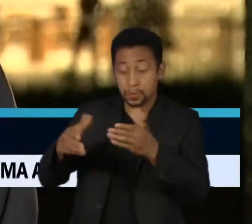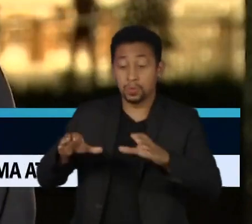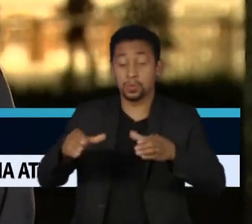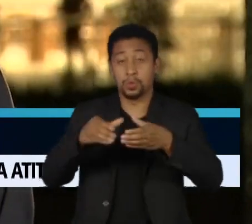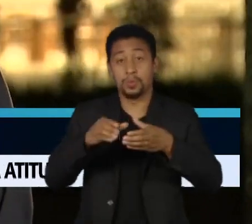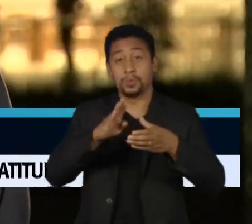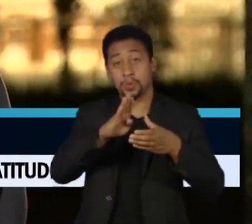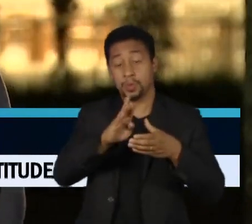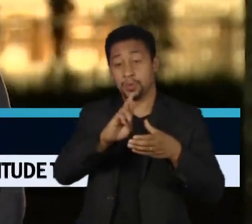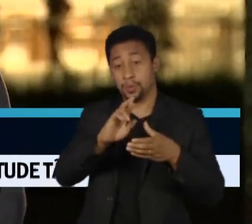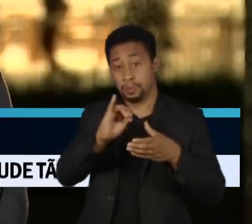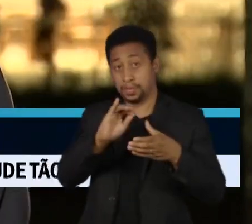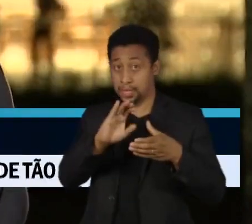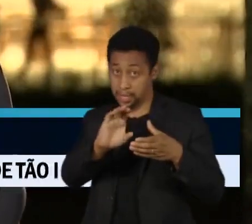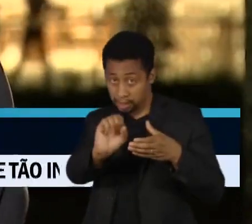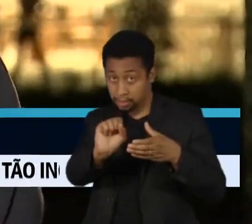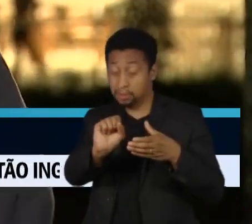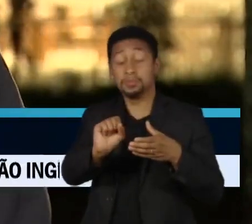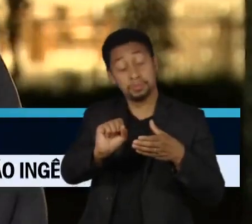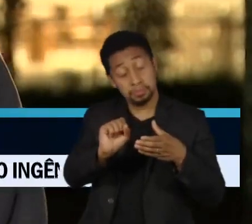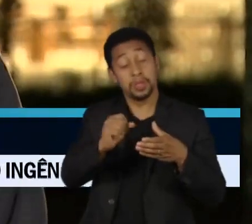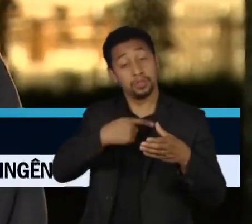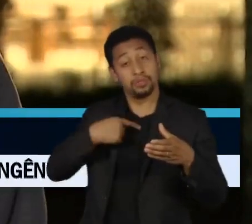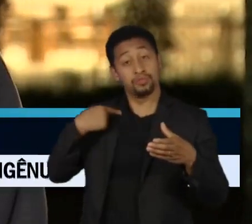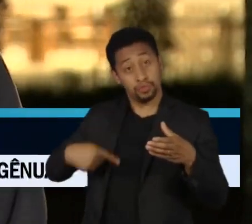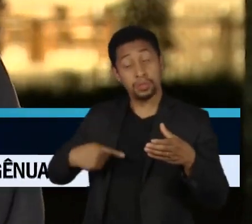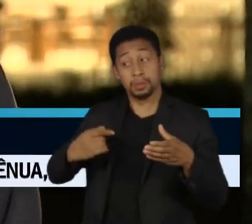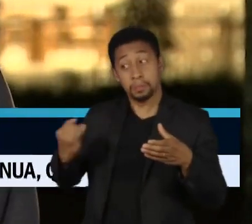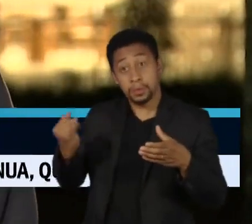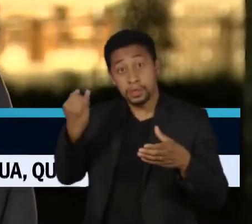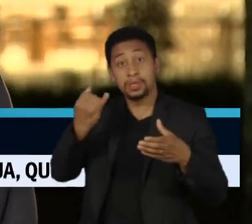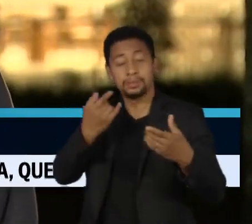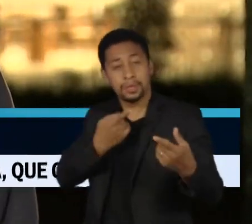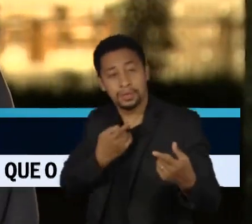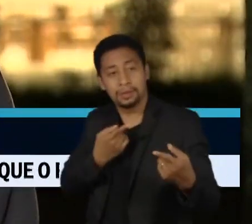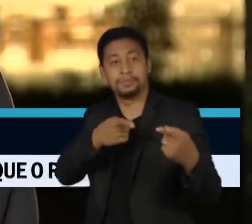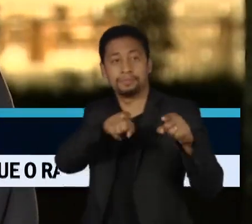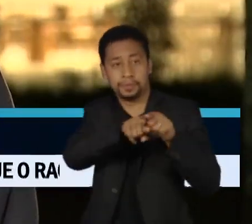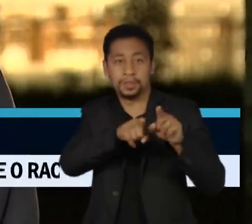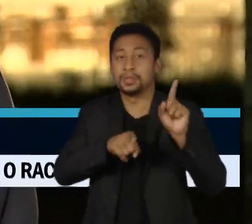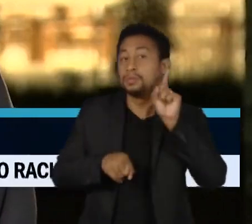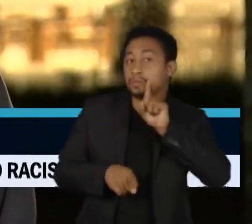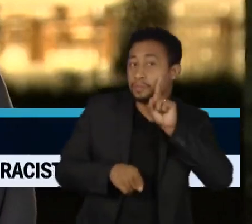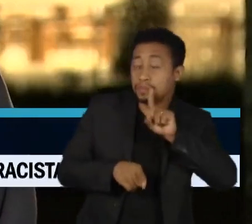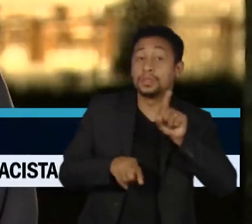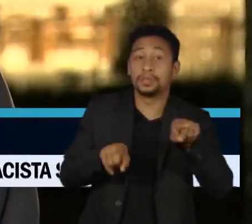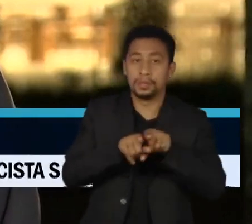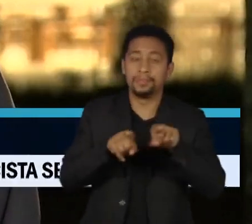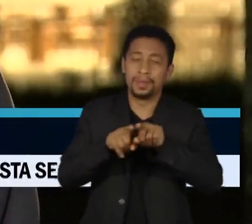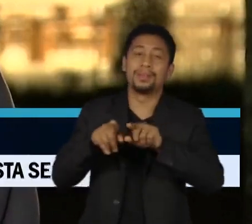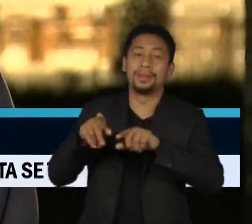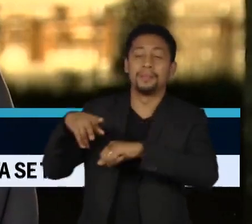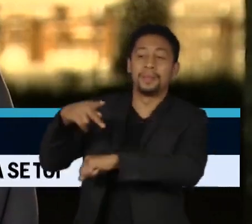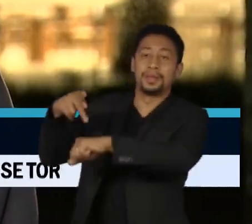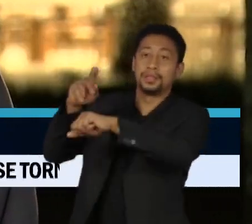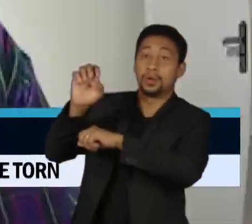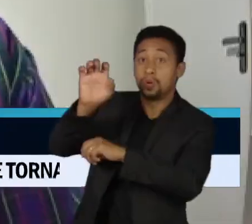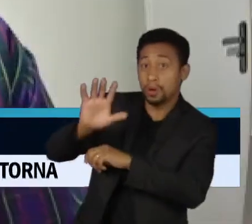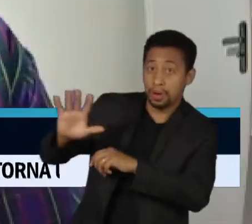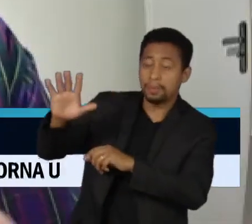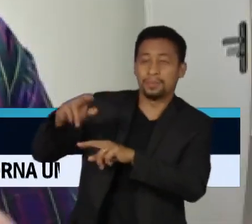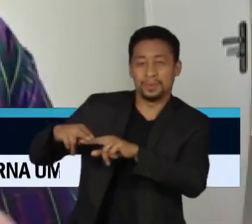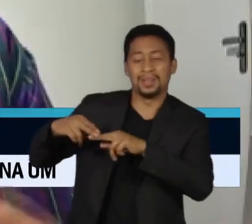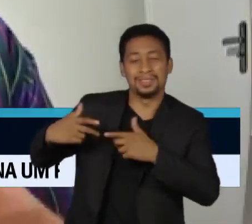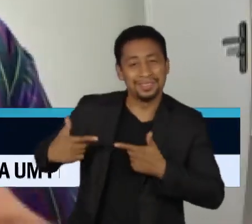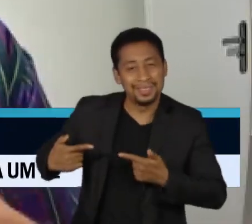têm se apresentado como uma alternativa à agenda norte-americana e aos interesses da Casa Branca e de países europeus na guerra da Ucrânia.